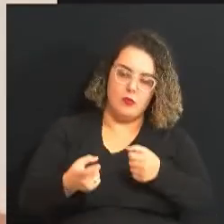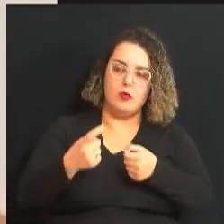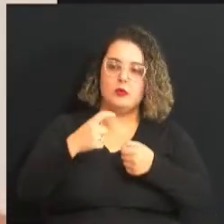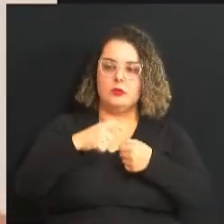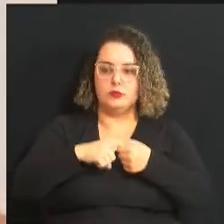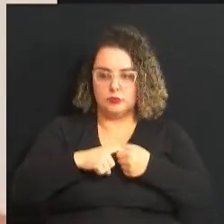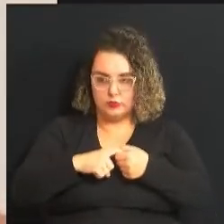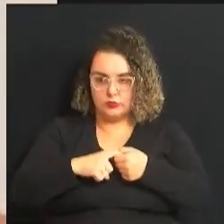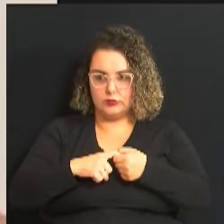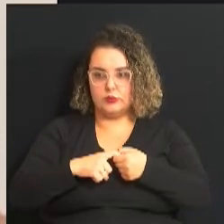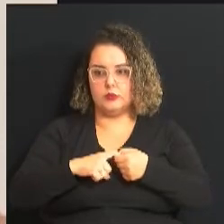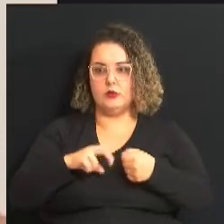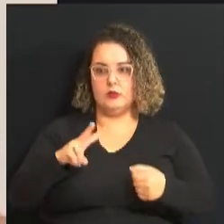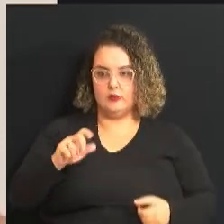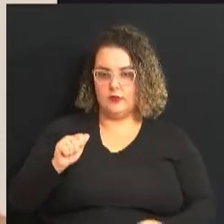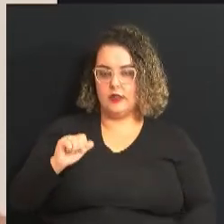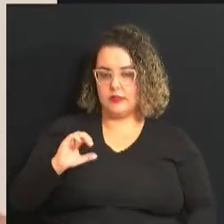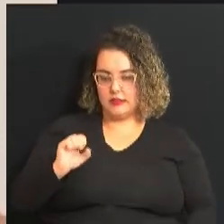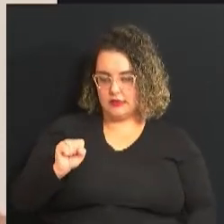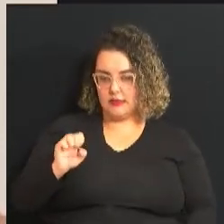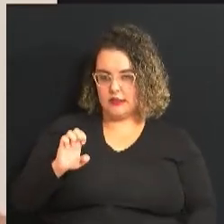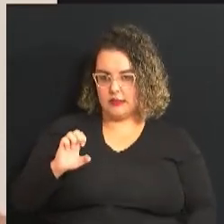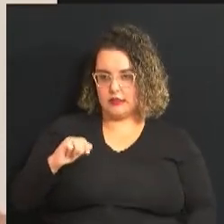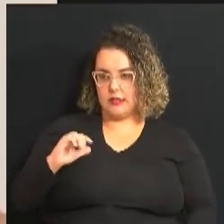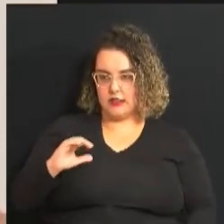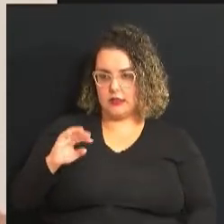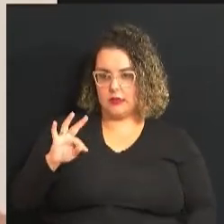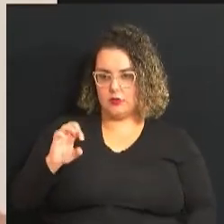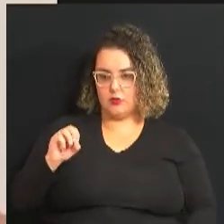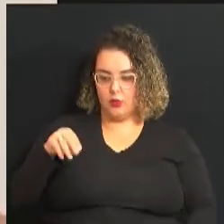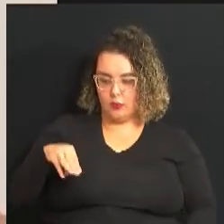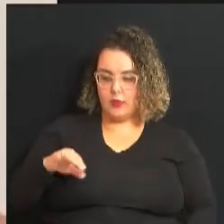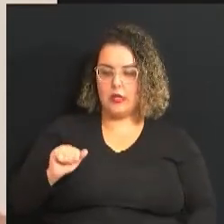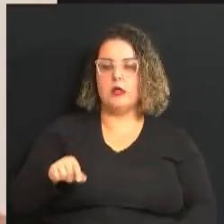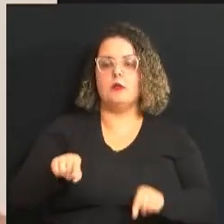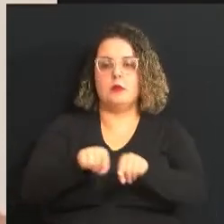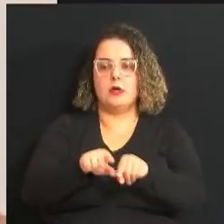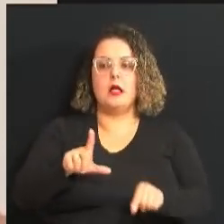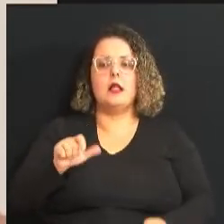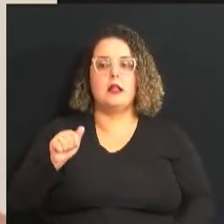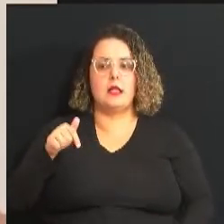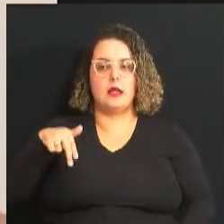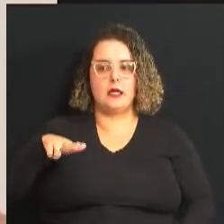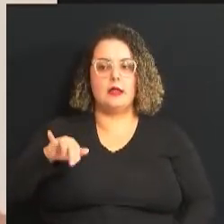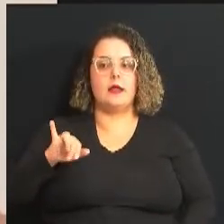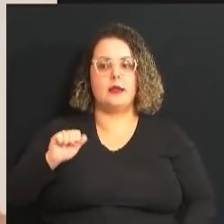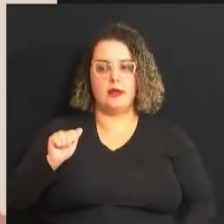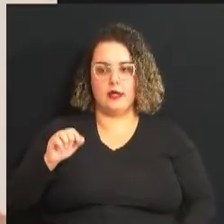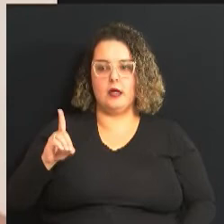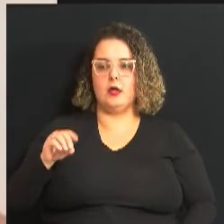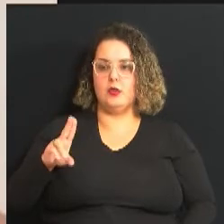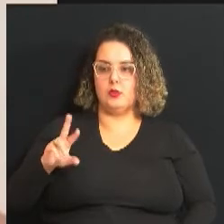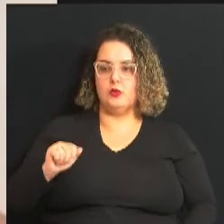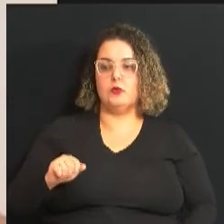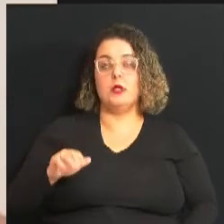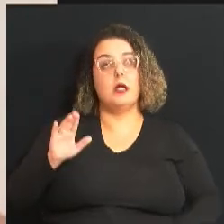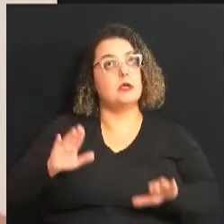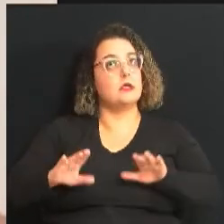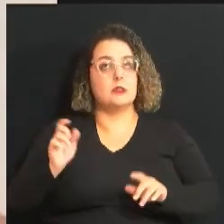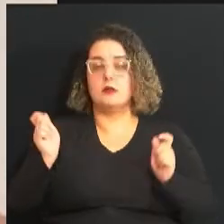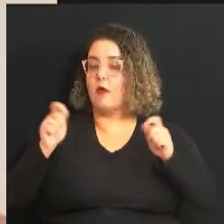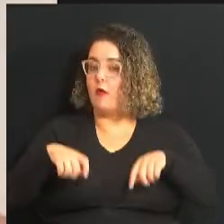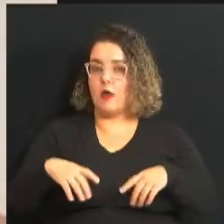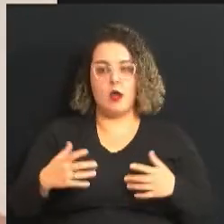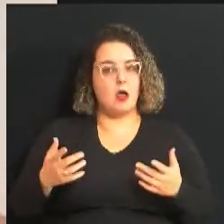da vasectomia quanto da laqueadura tubária, mas são procedimentos mais delicados, que não, nem sempre são possíveis, e